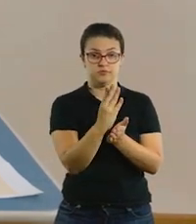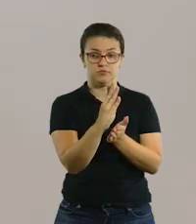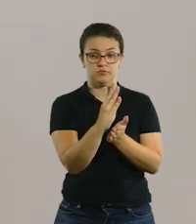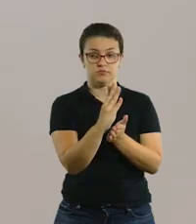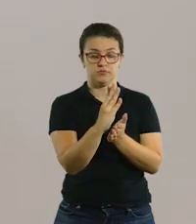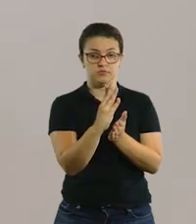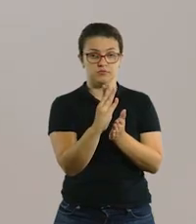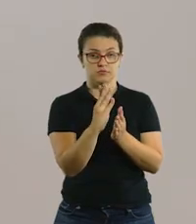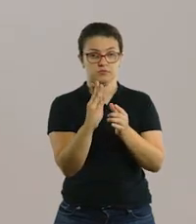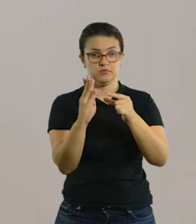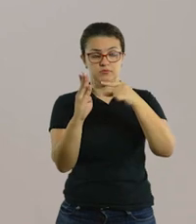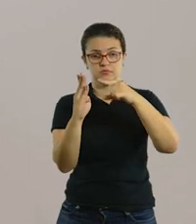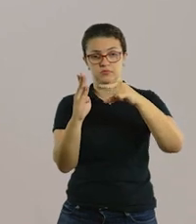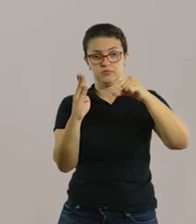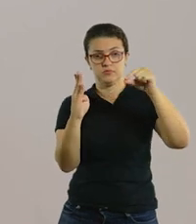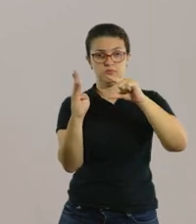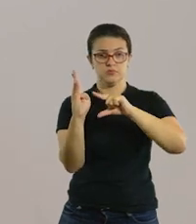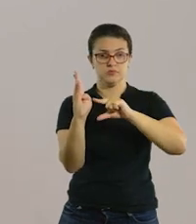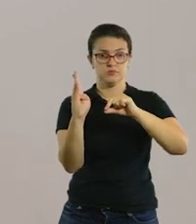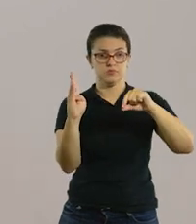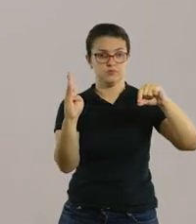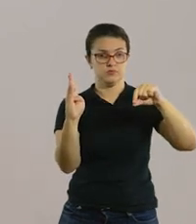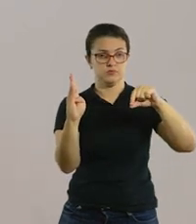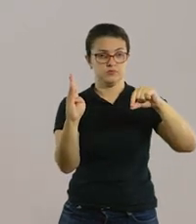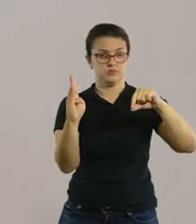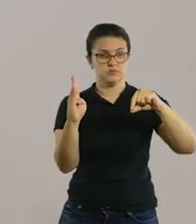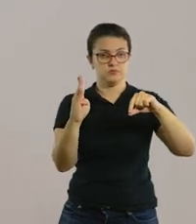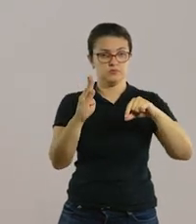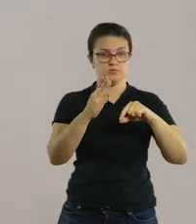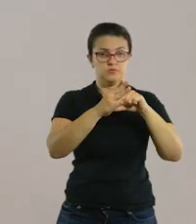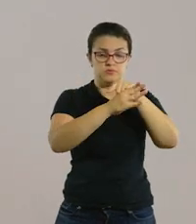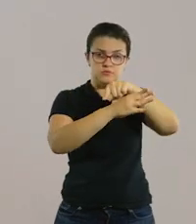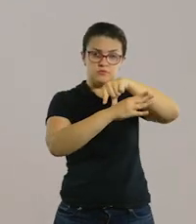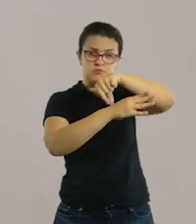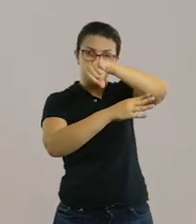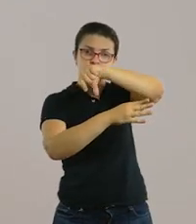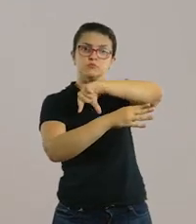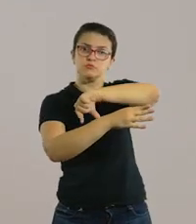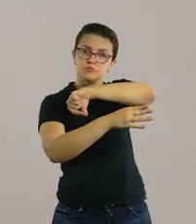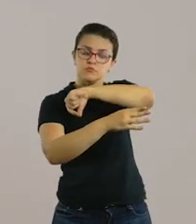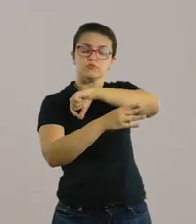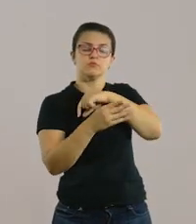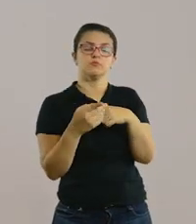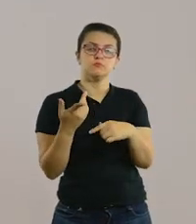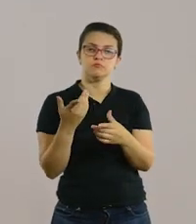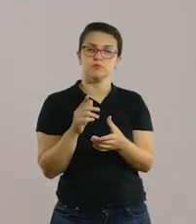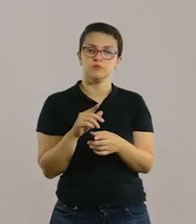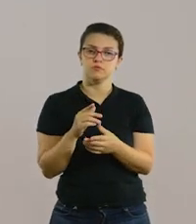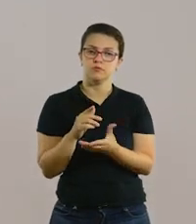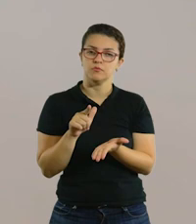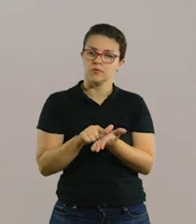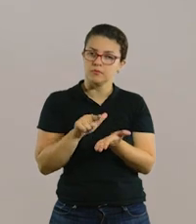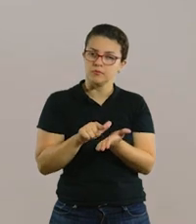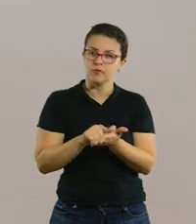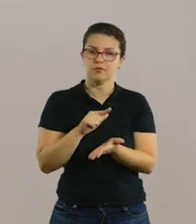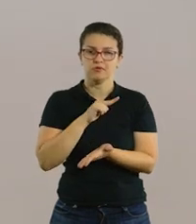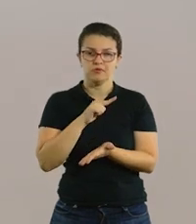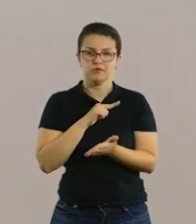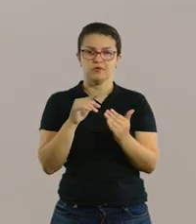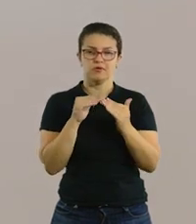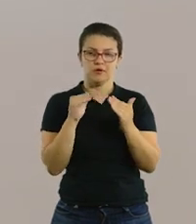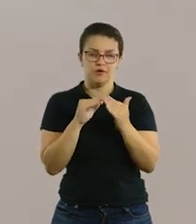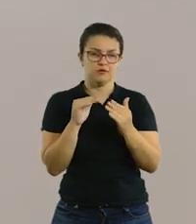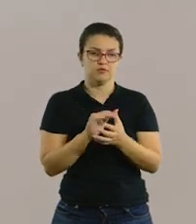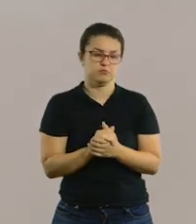tubarão, que vocês vão fazer a partir do material que vocês tiverem em casa, o papel, vocês podem pintar, como eu já falei.